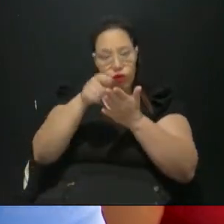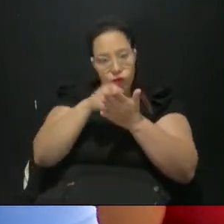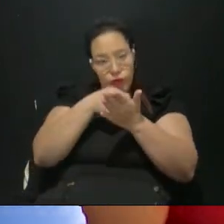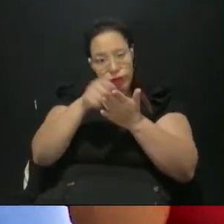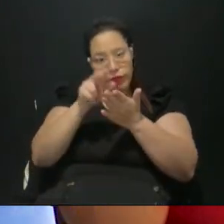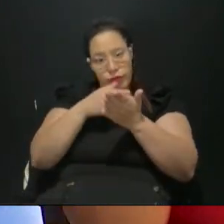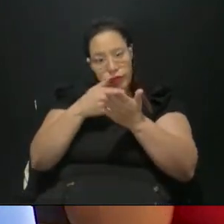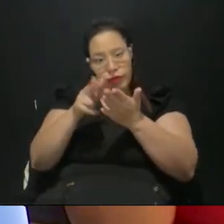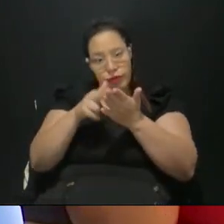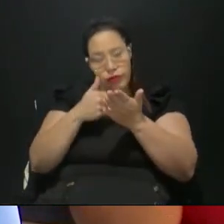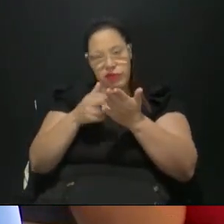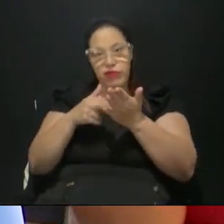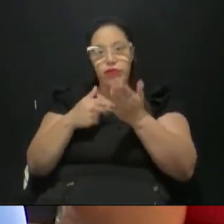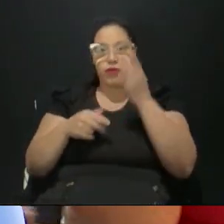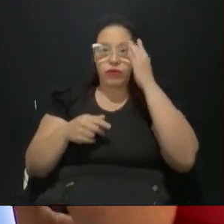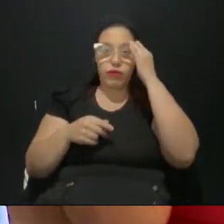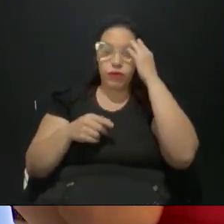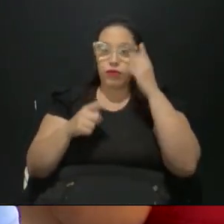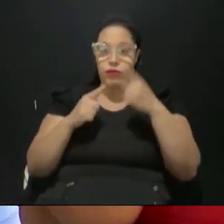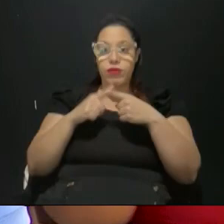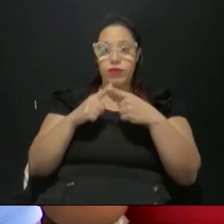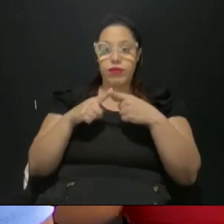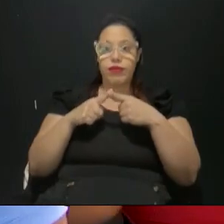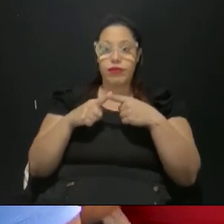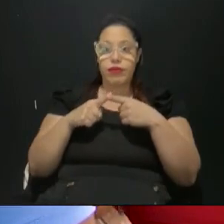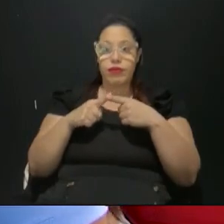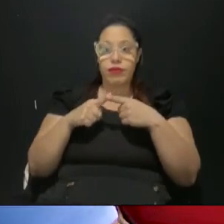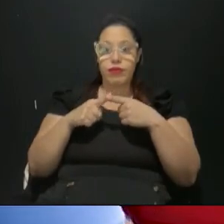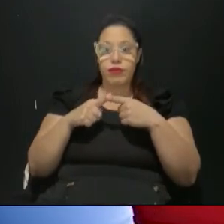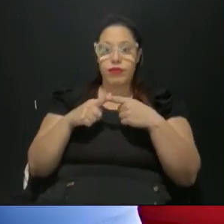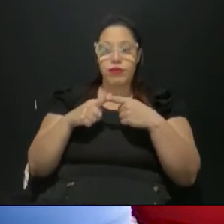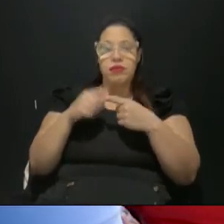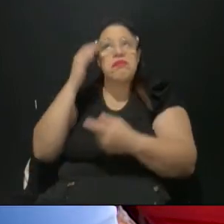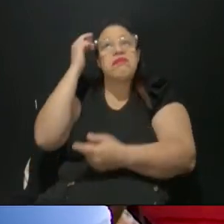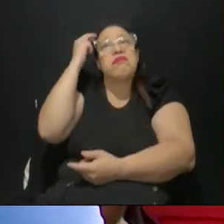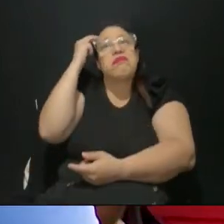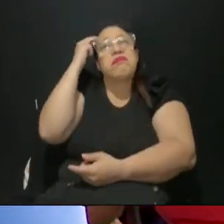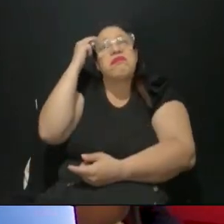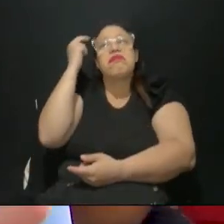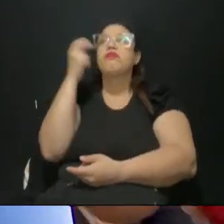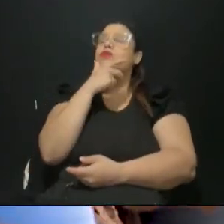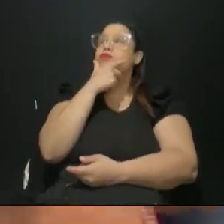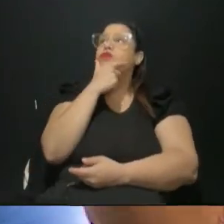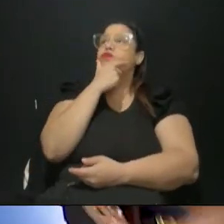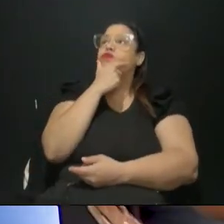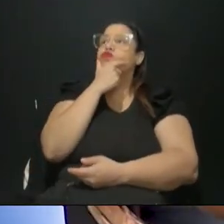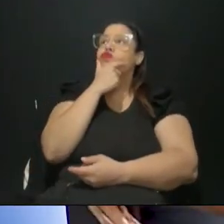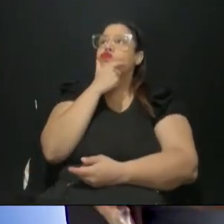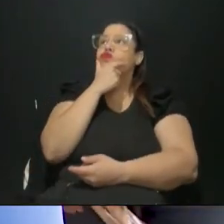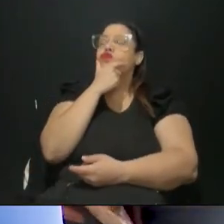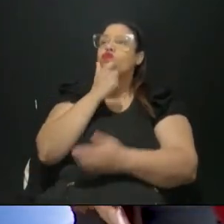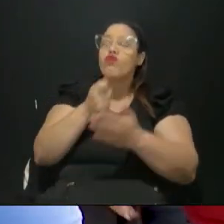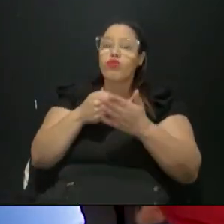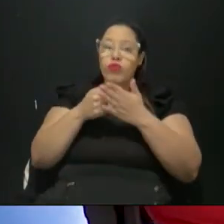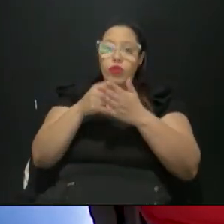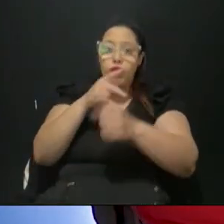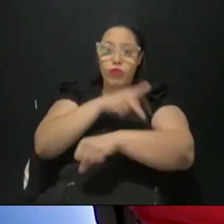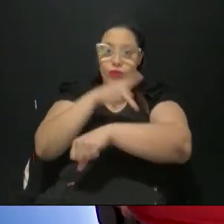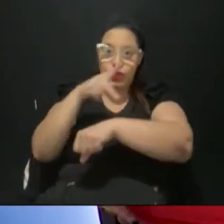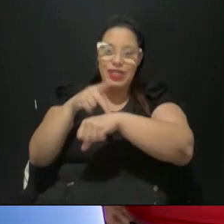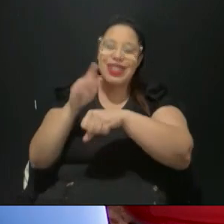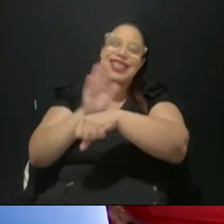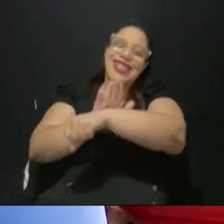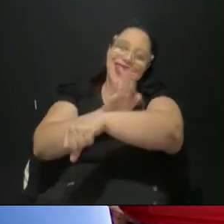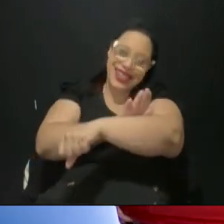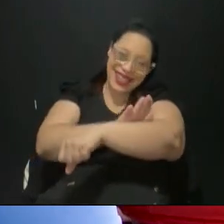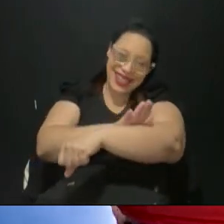algumas porque a gente tipo não tinha ideia mas com o nosso pedagogo ele ajudou um